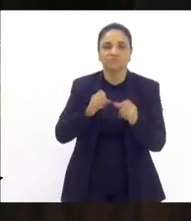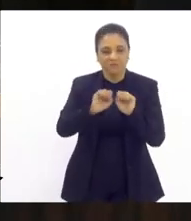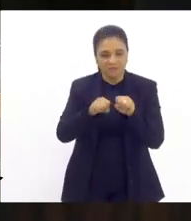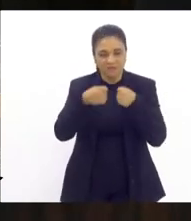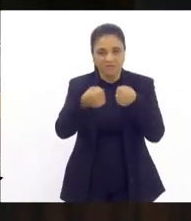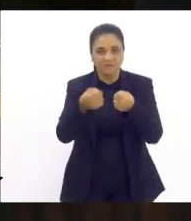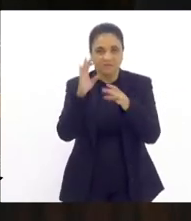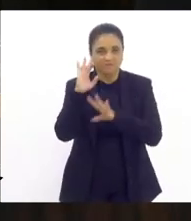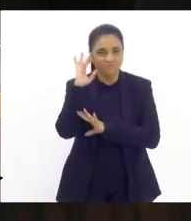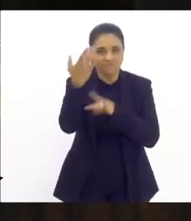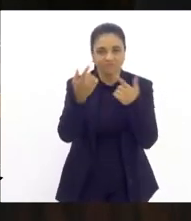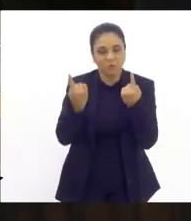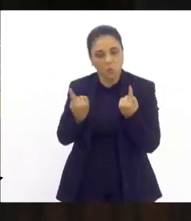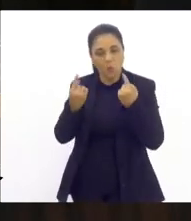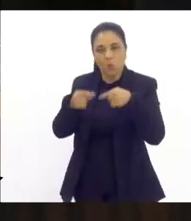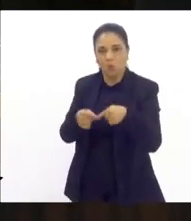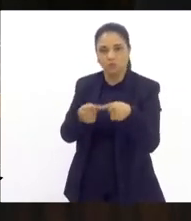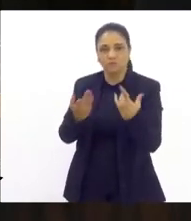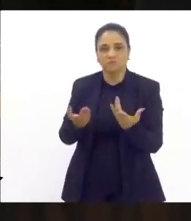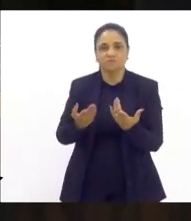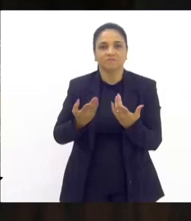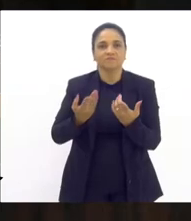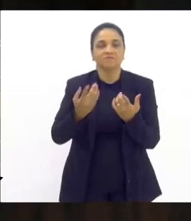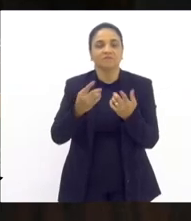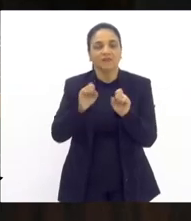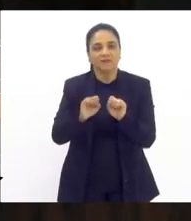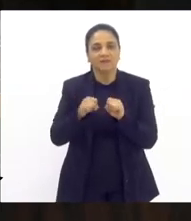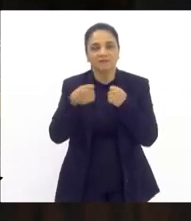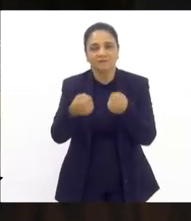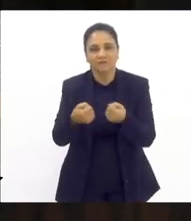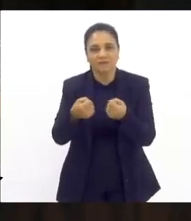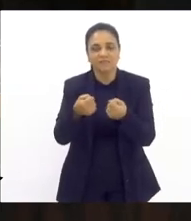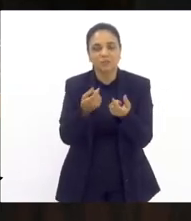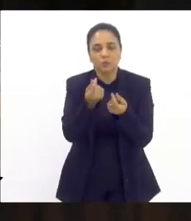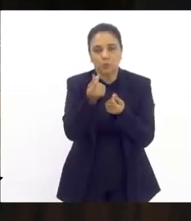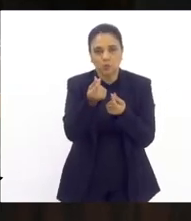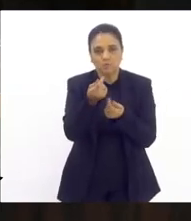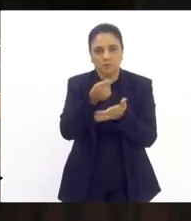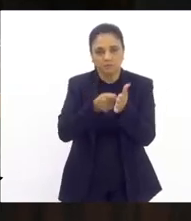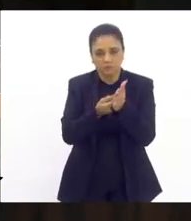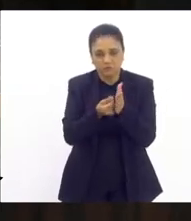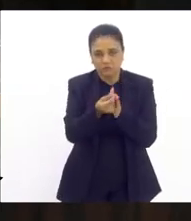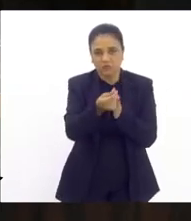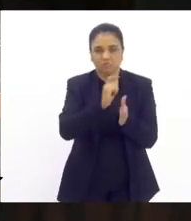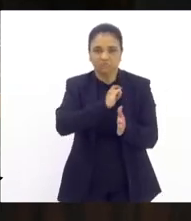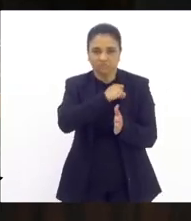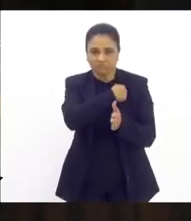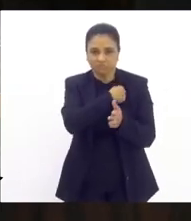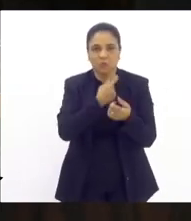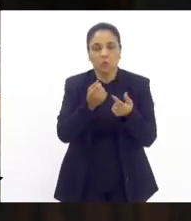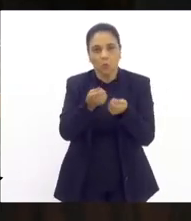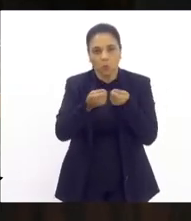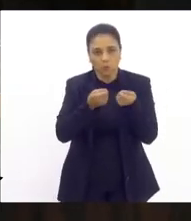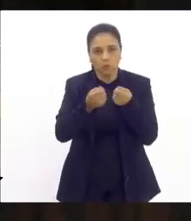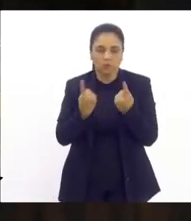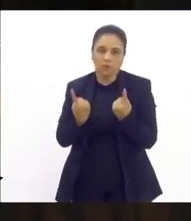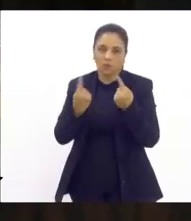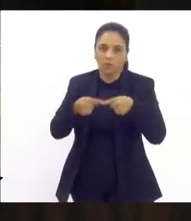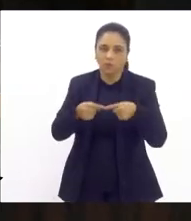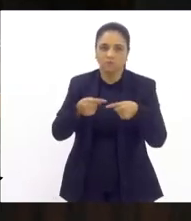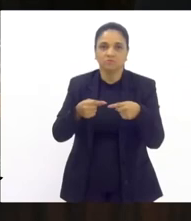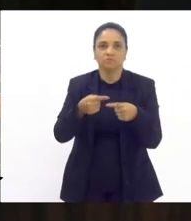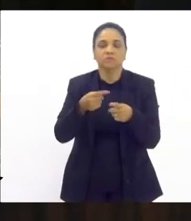de Defesa do meio ambiente contrário de Defesa do orçamento e fiscalização e controle contrário